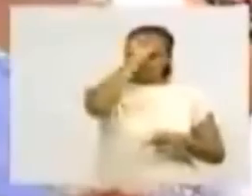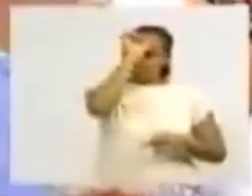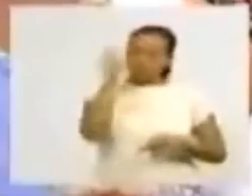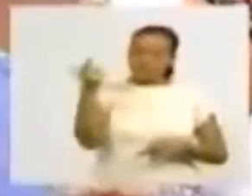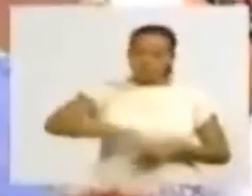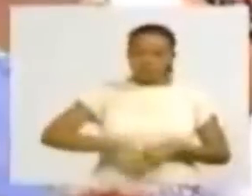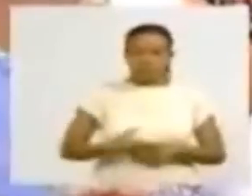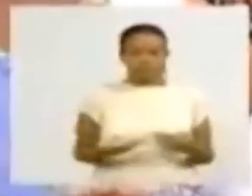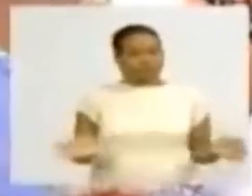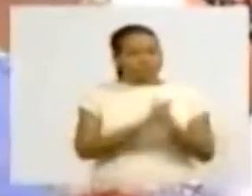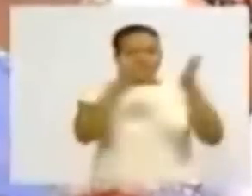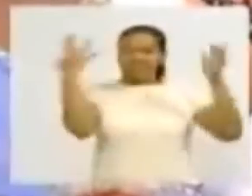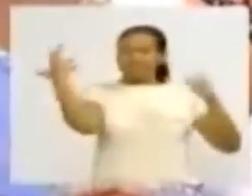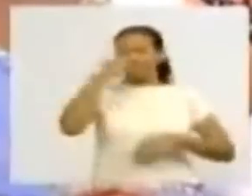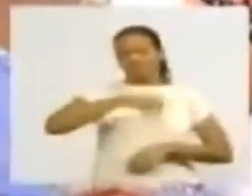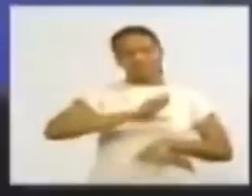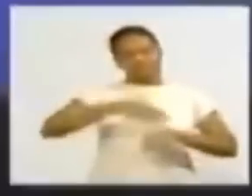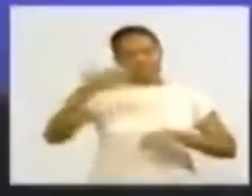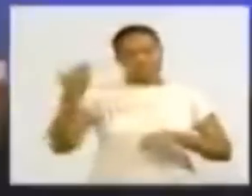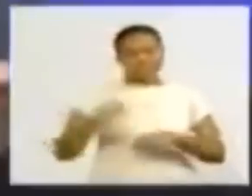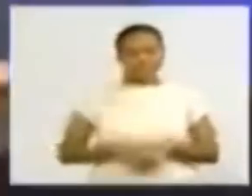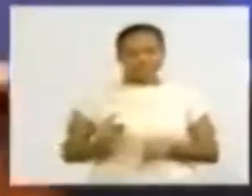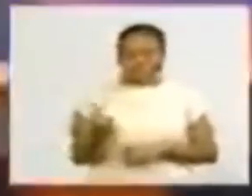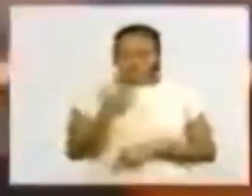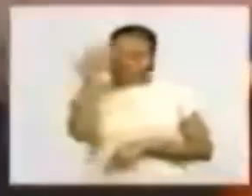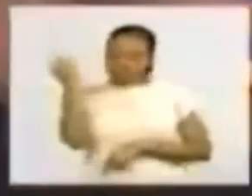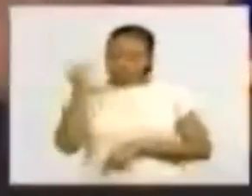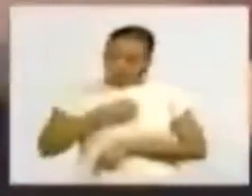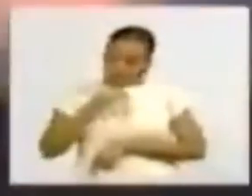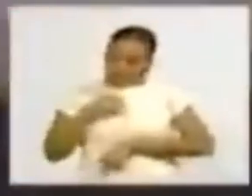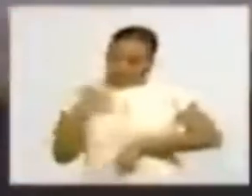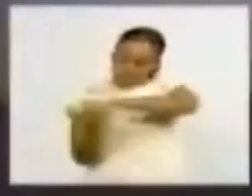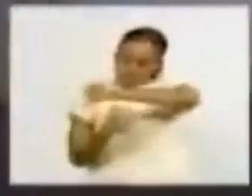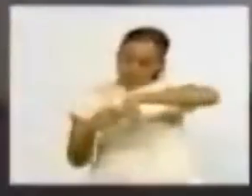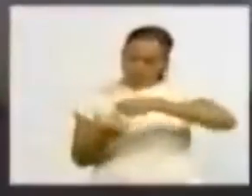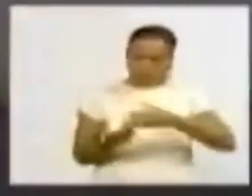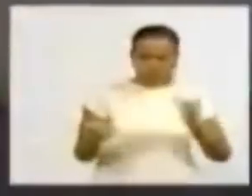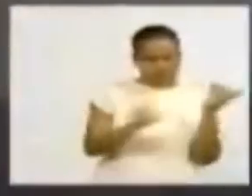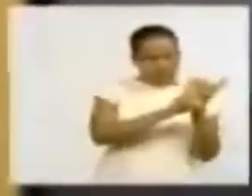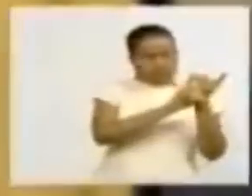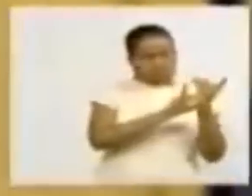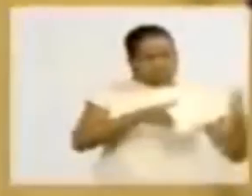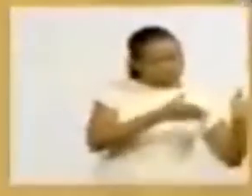Nenhum milagre pode ser mais belo do que este, do que um pecador reencontrar o caminho.